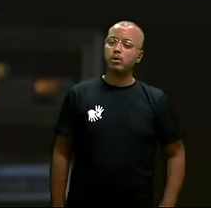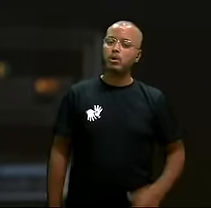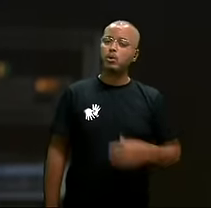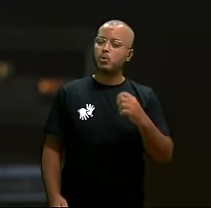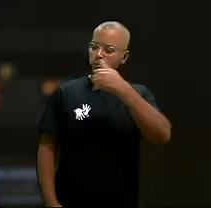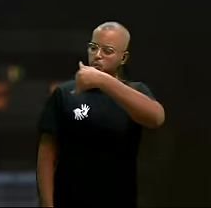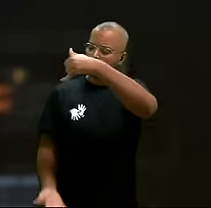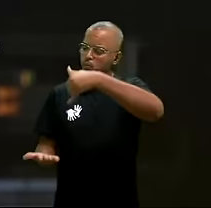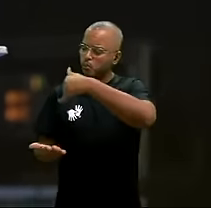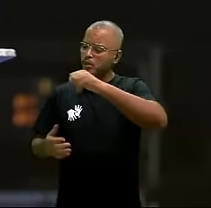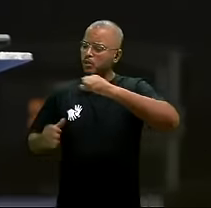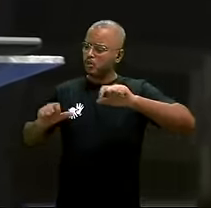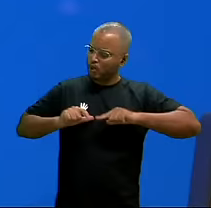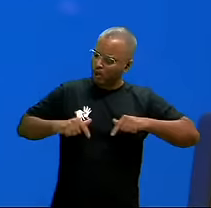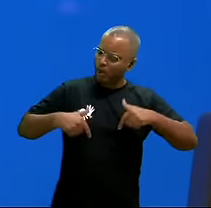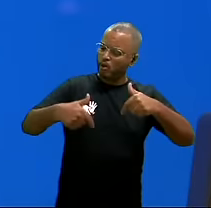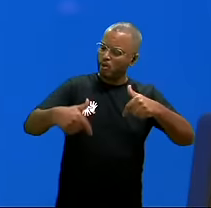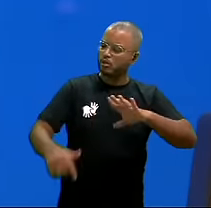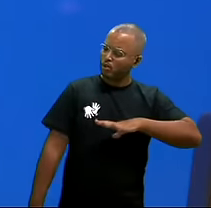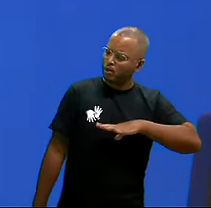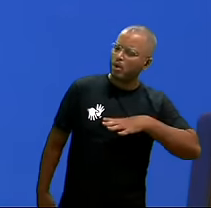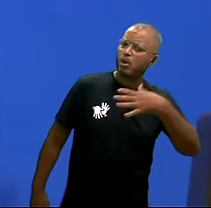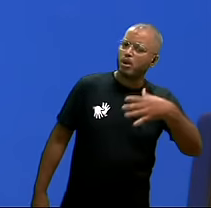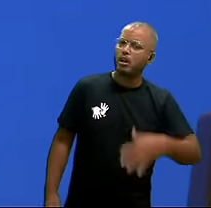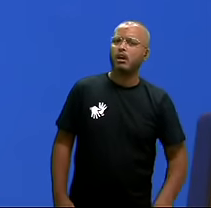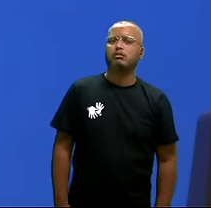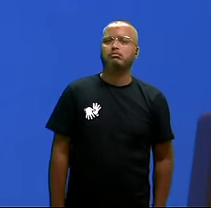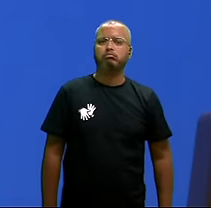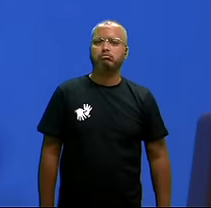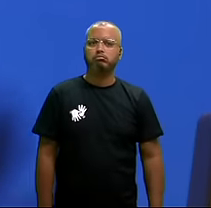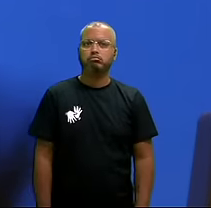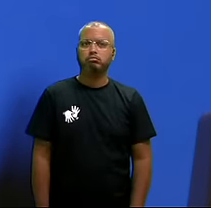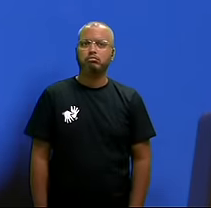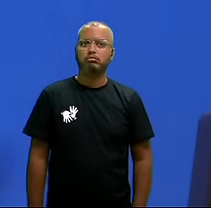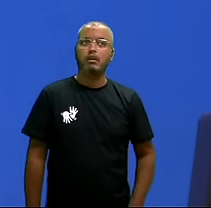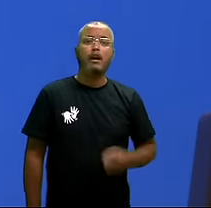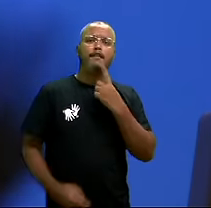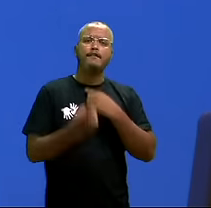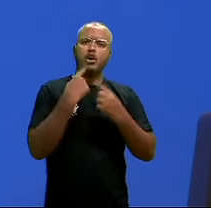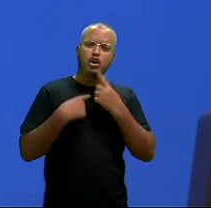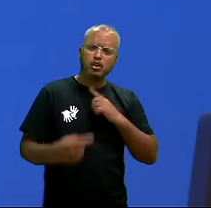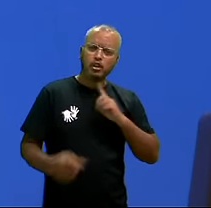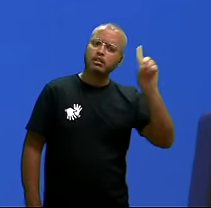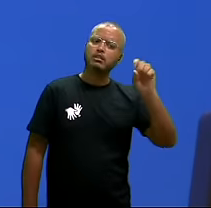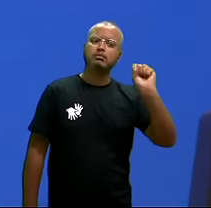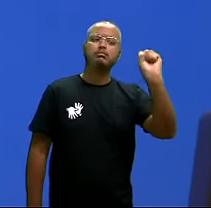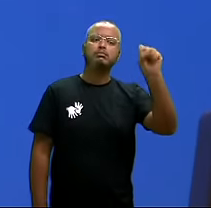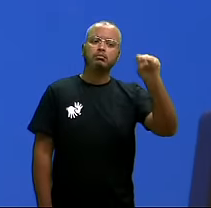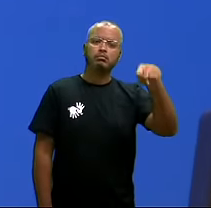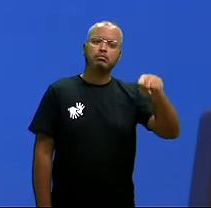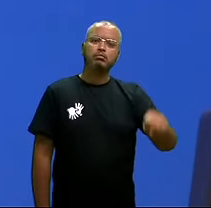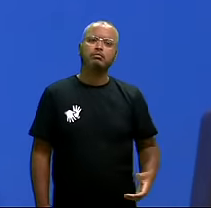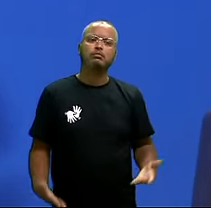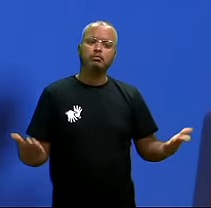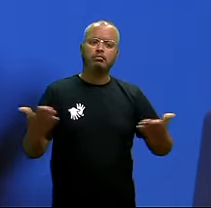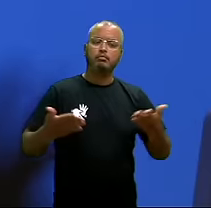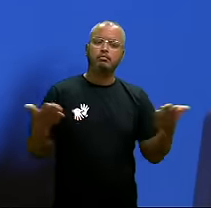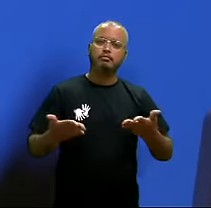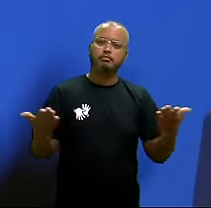ousadia, recebe unção de coragem, recebe unção para dizer sim à vontade de Deus. É hoje, não é amanhã, é agora.